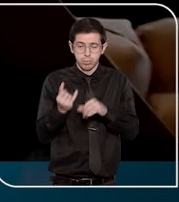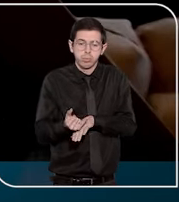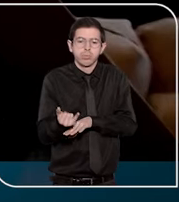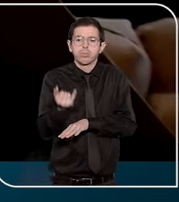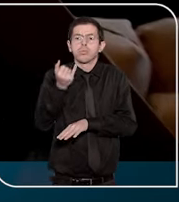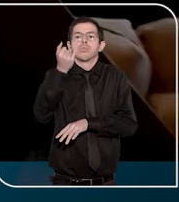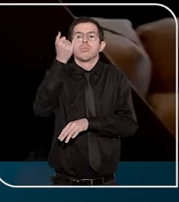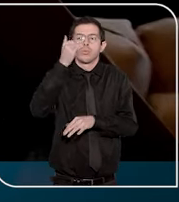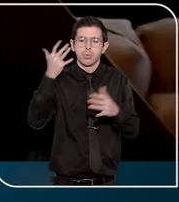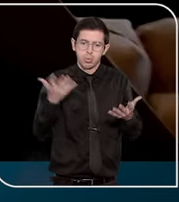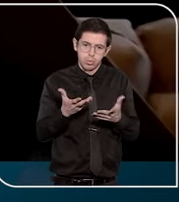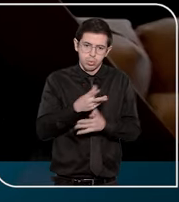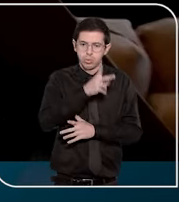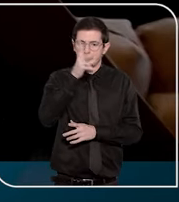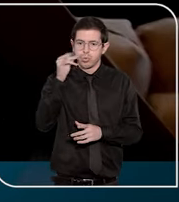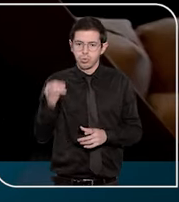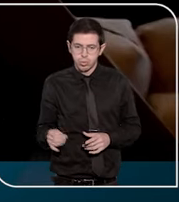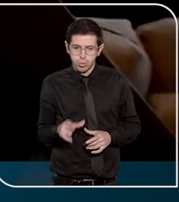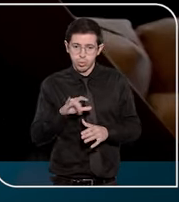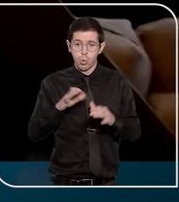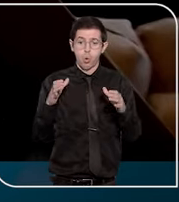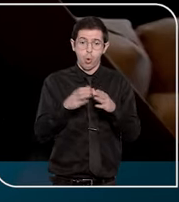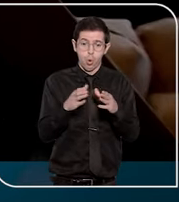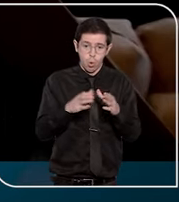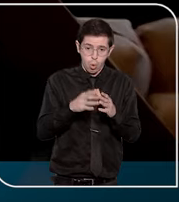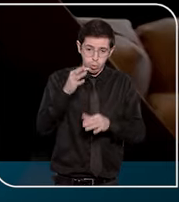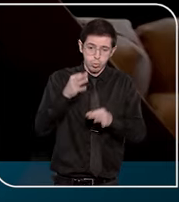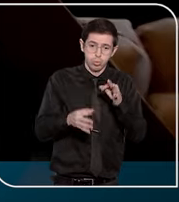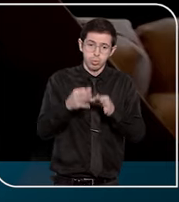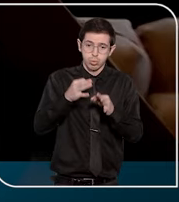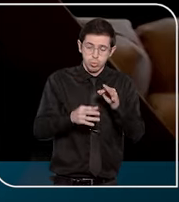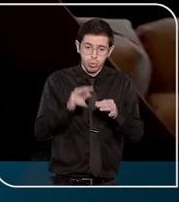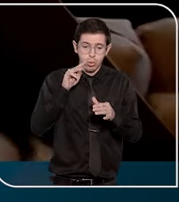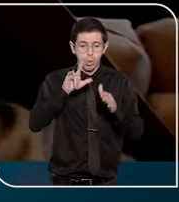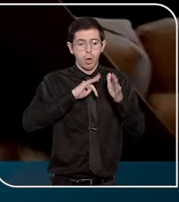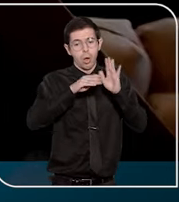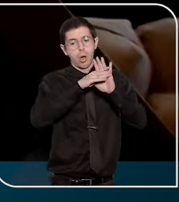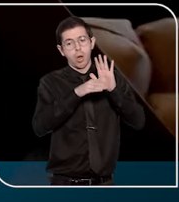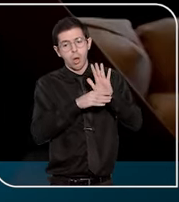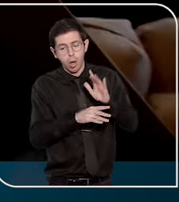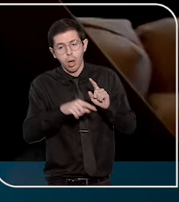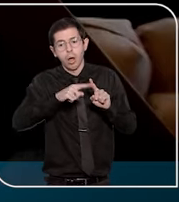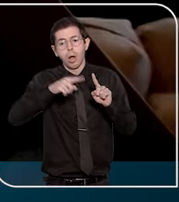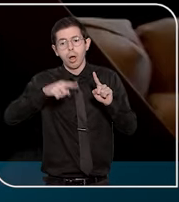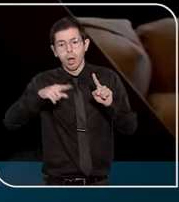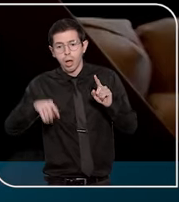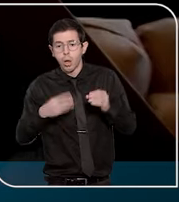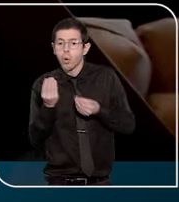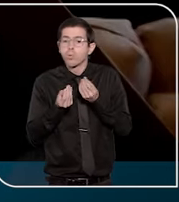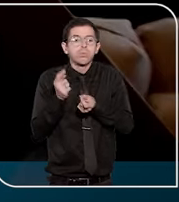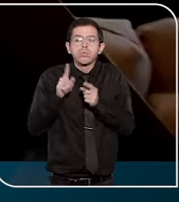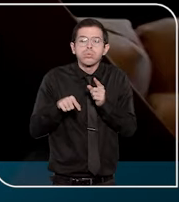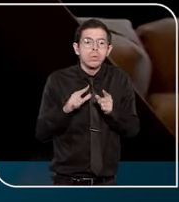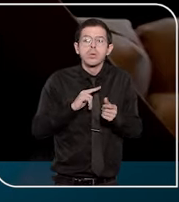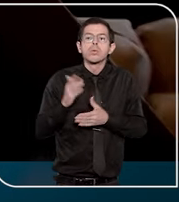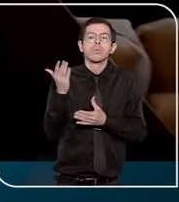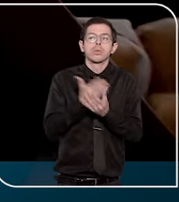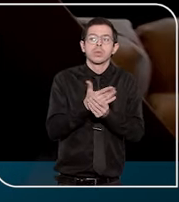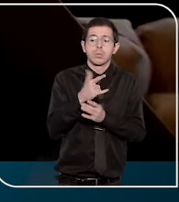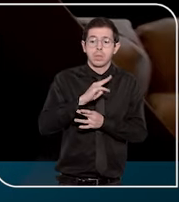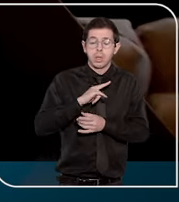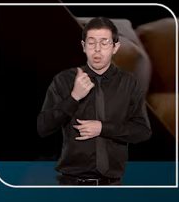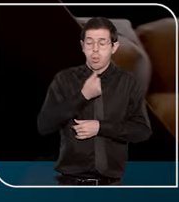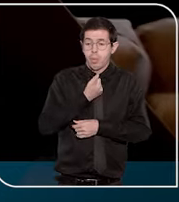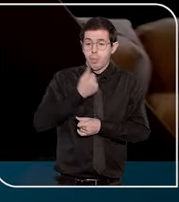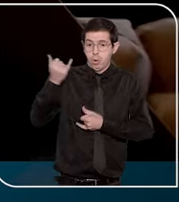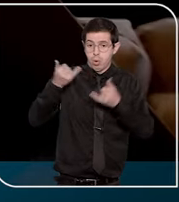em dia. O Conselho Nacional de Justiça trabalha muito na uniformização da tabela, dos movimentos processuais. Para que a gente possa ter números confiáveis, nós precisamos saber